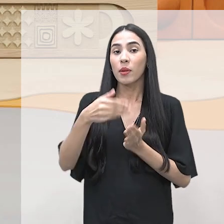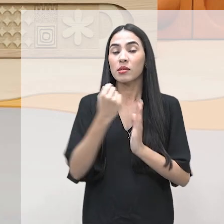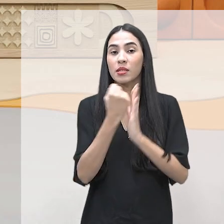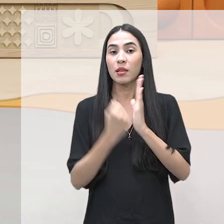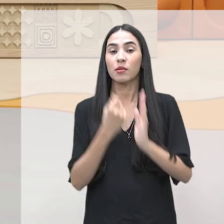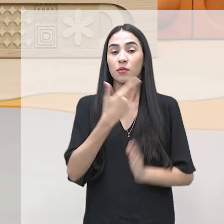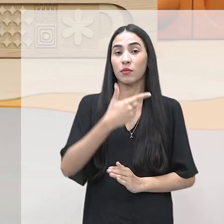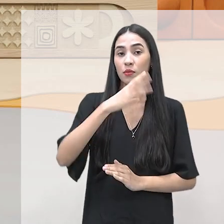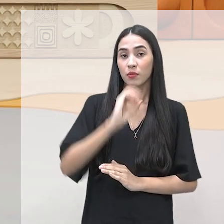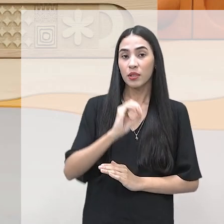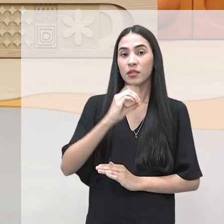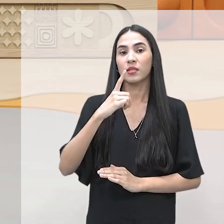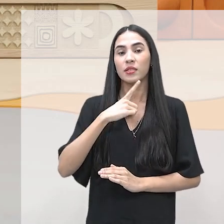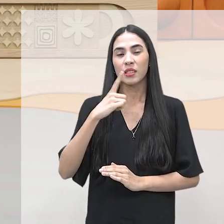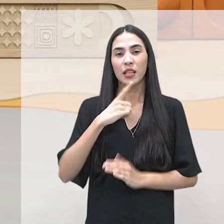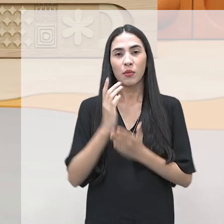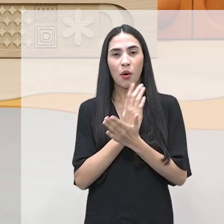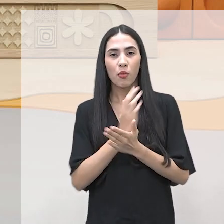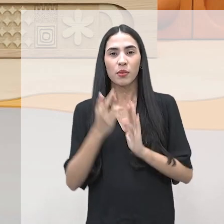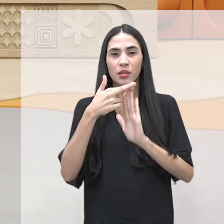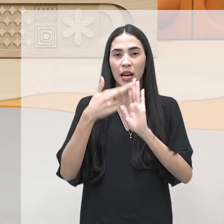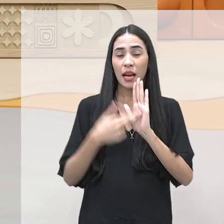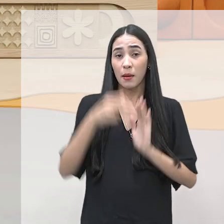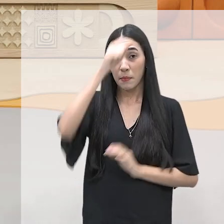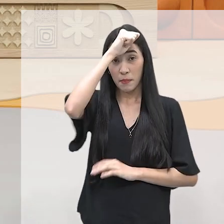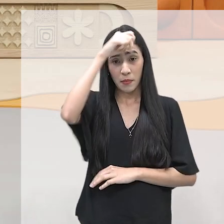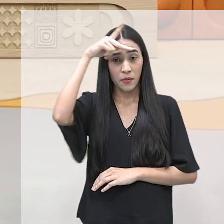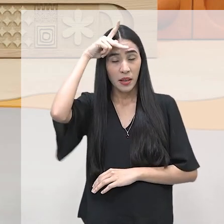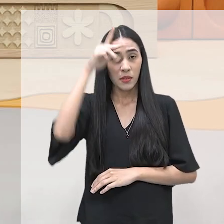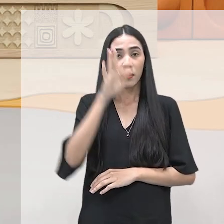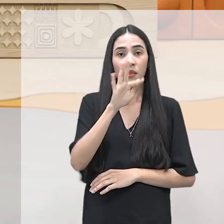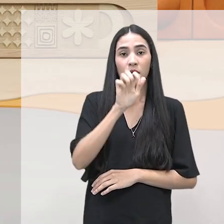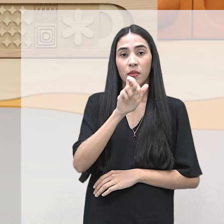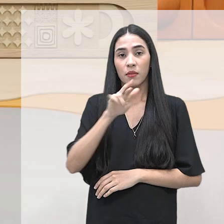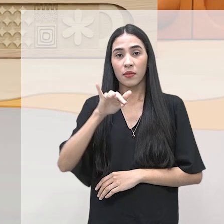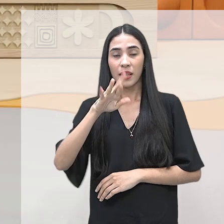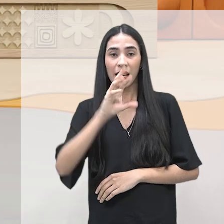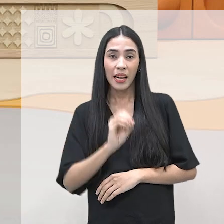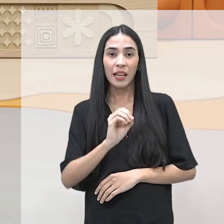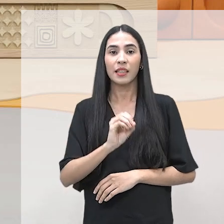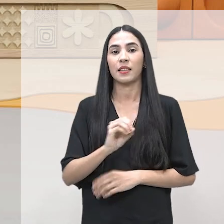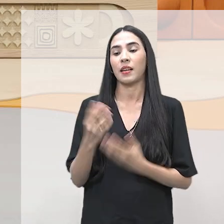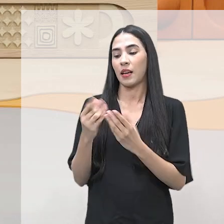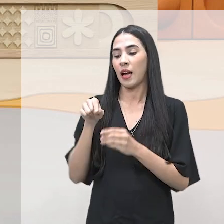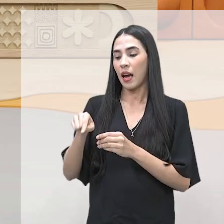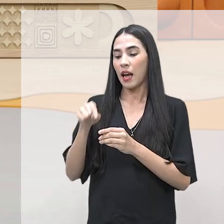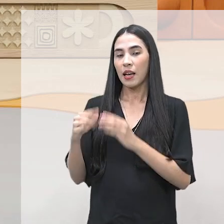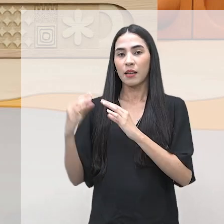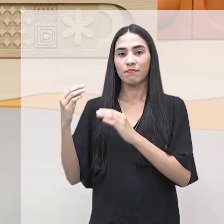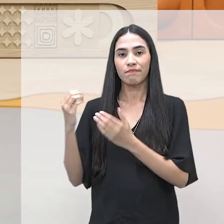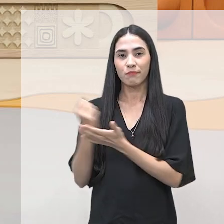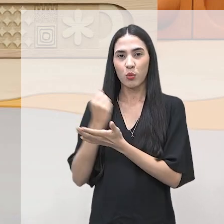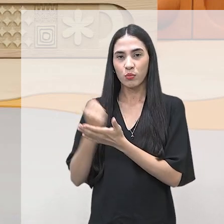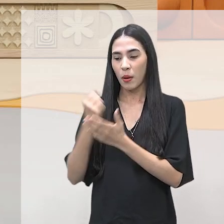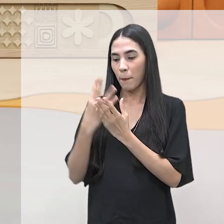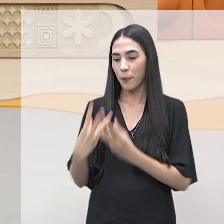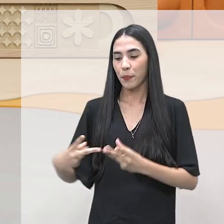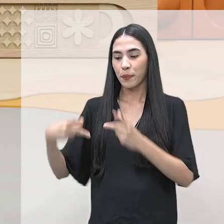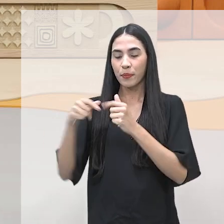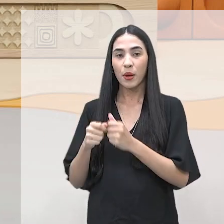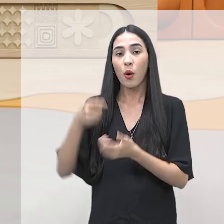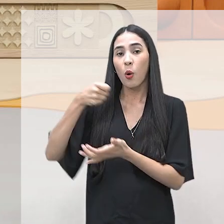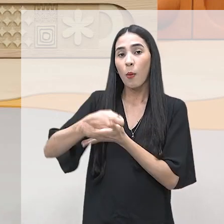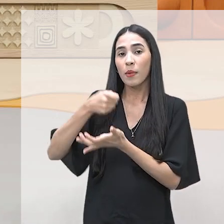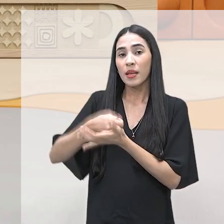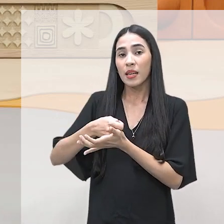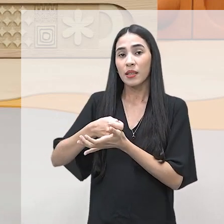XX, através de algumas medidas do prefeito Pereira Passos, acabou desmantelando aquele cortiço e obrigando aos